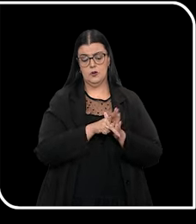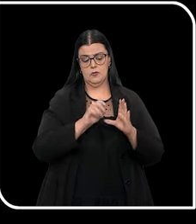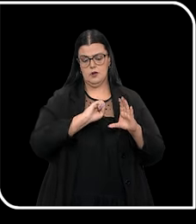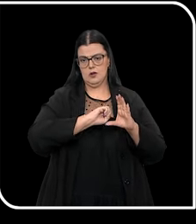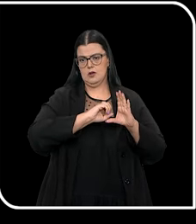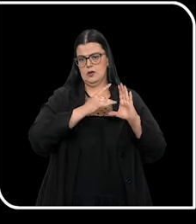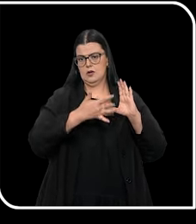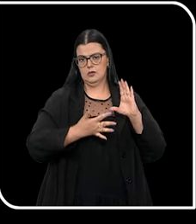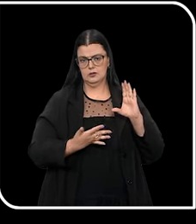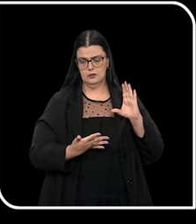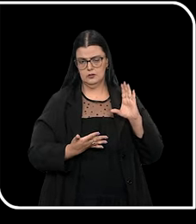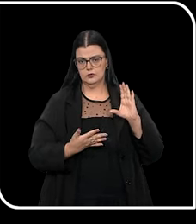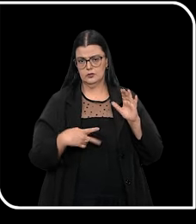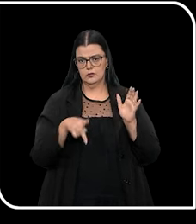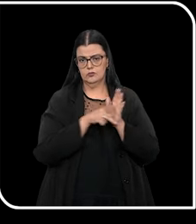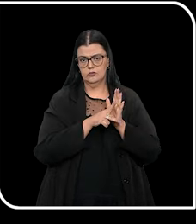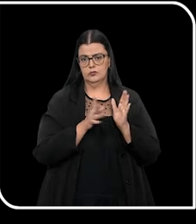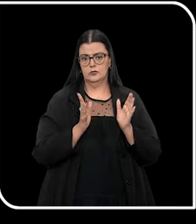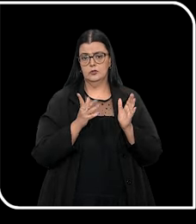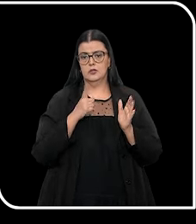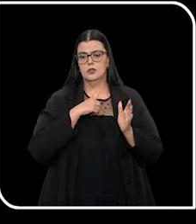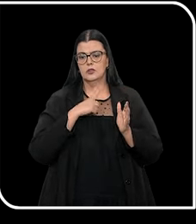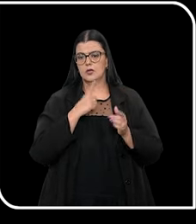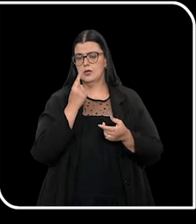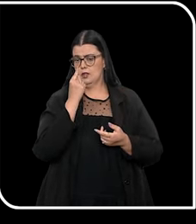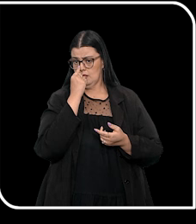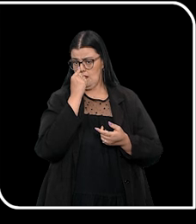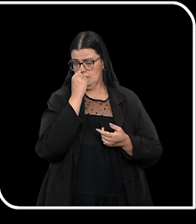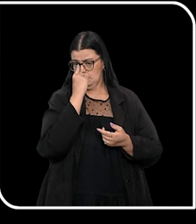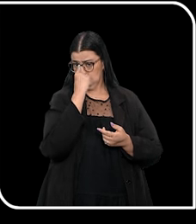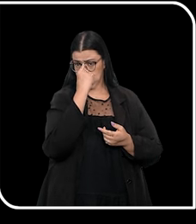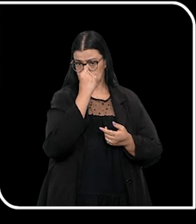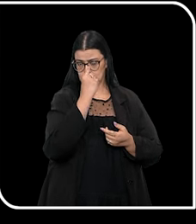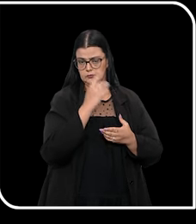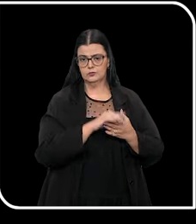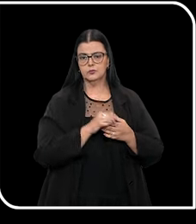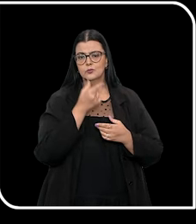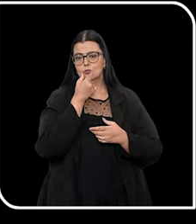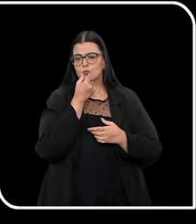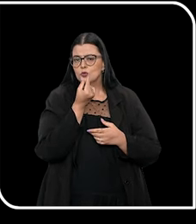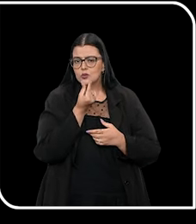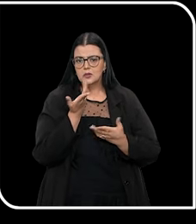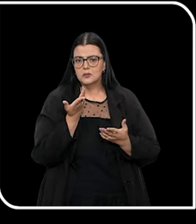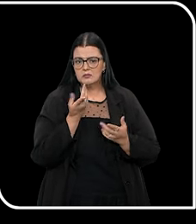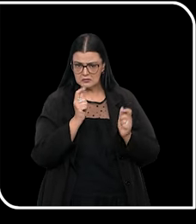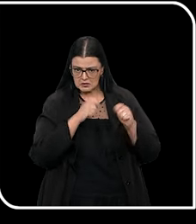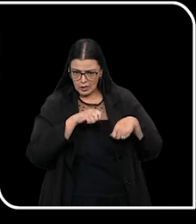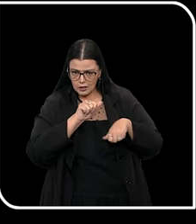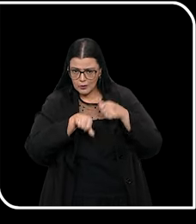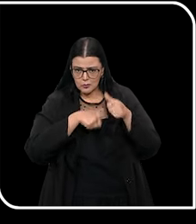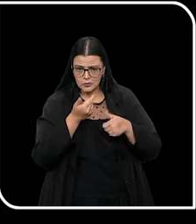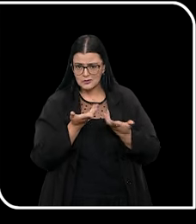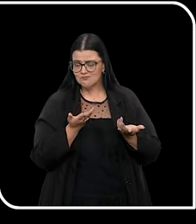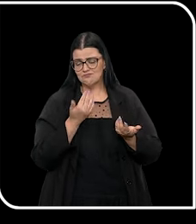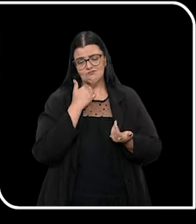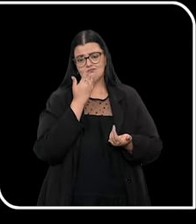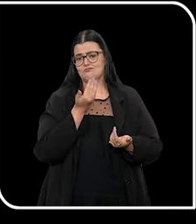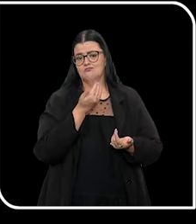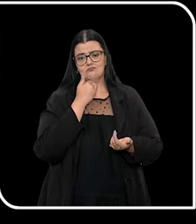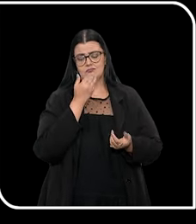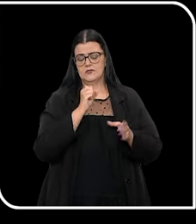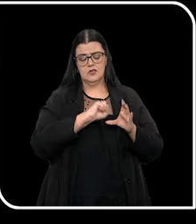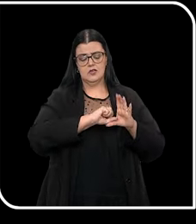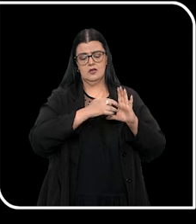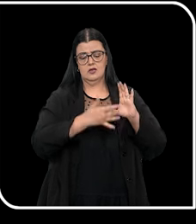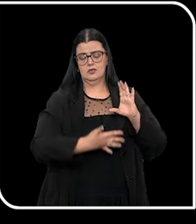minhas características eu não supero enfim eu tenho um nariz maior né assim uma boca pequena Eu não eu não supero essa